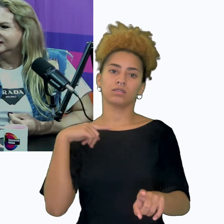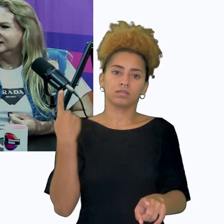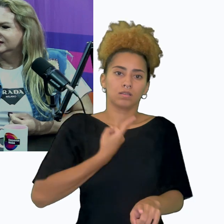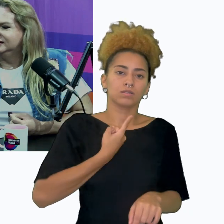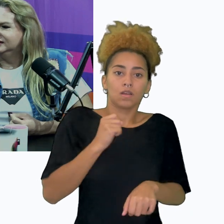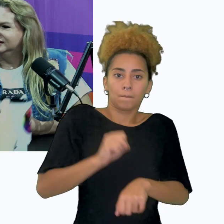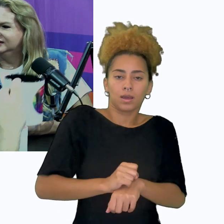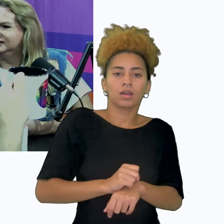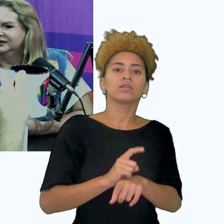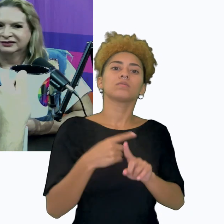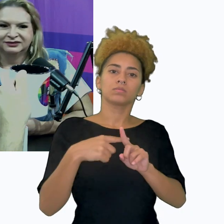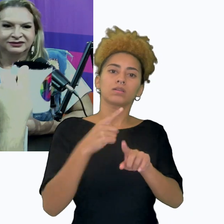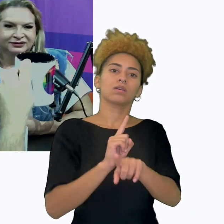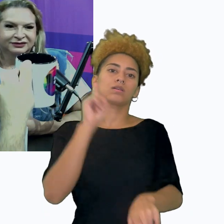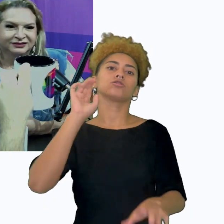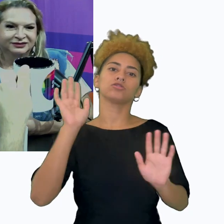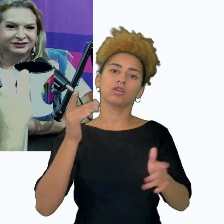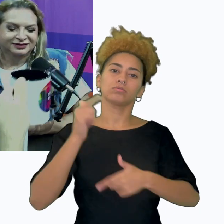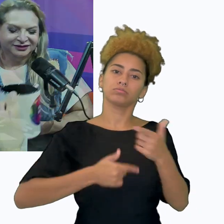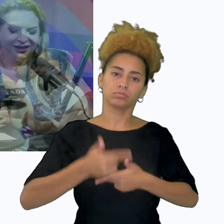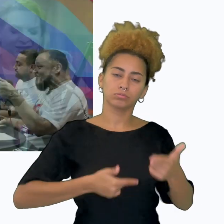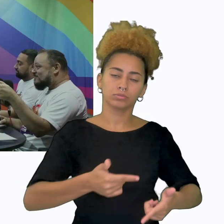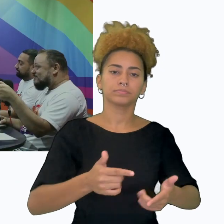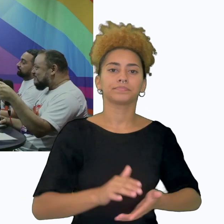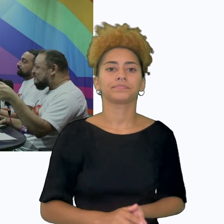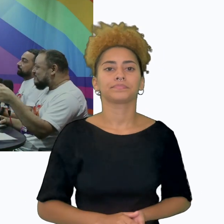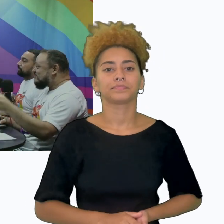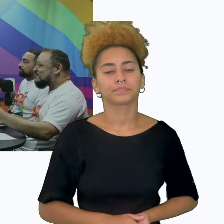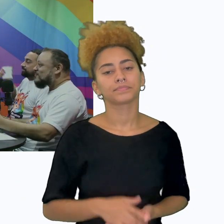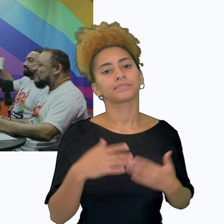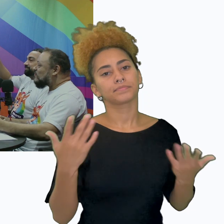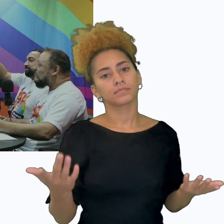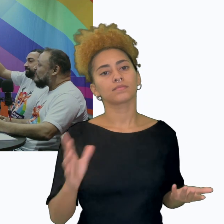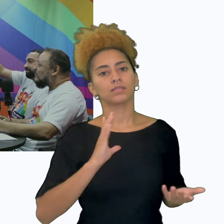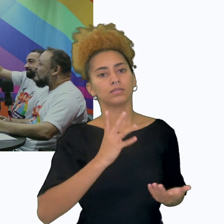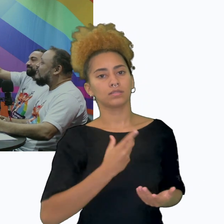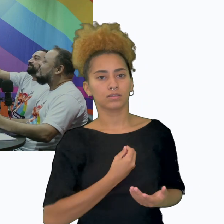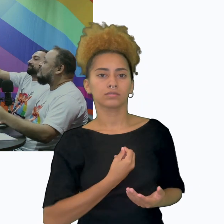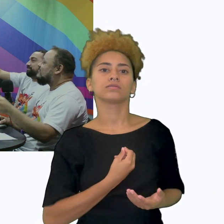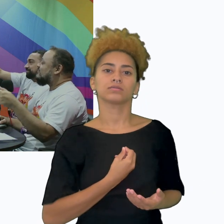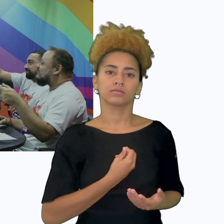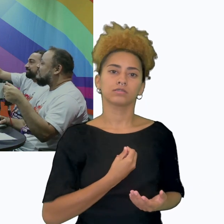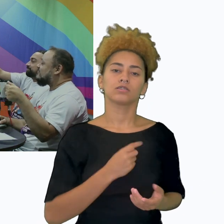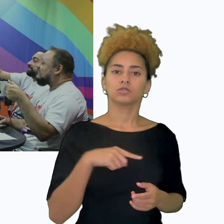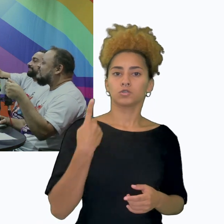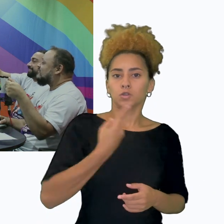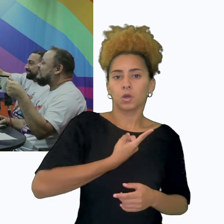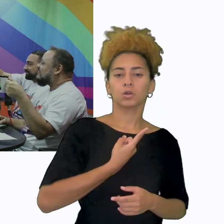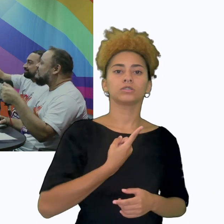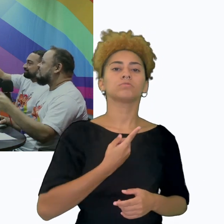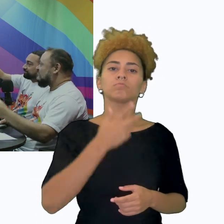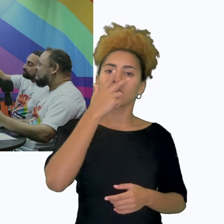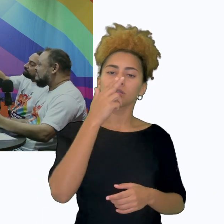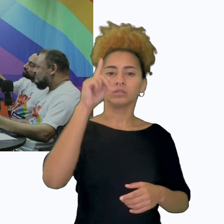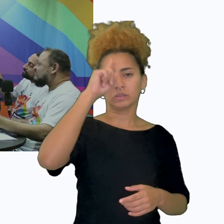gente tá aqui parada sem fazer. Então vamos brindar. E existir para uma pessoa trans e travesti Exatamente, é uma luta né? diária, né? A gente não mata